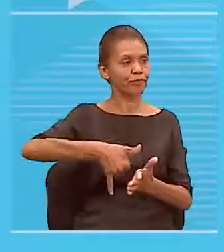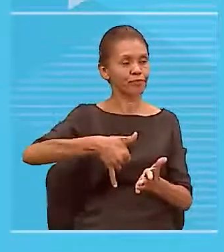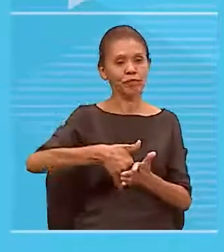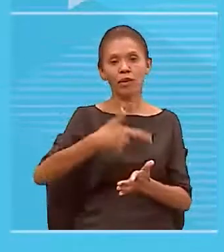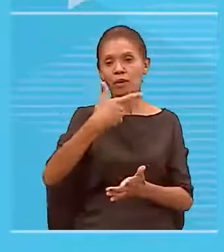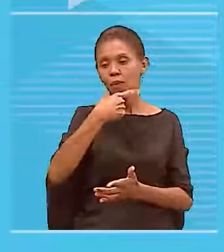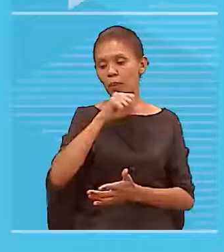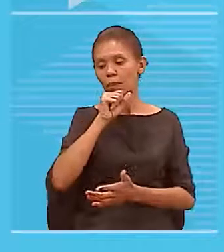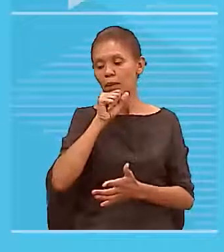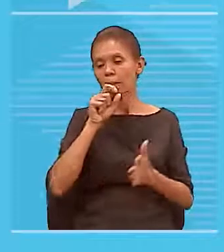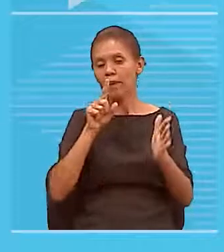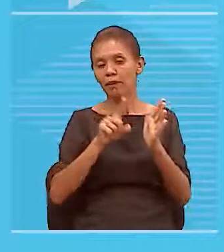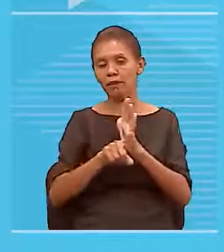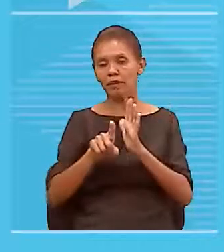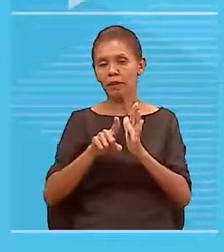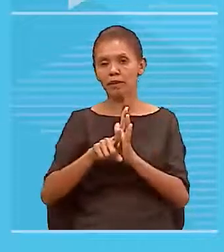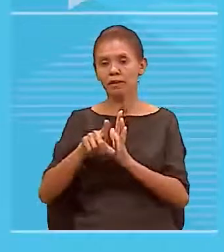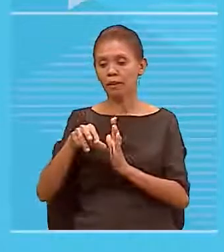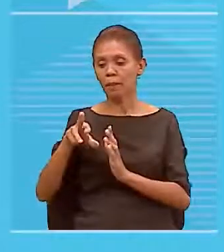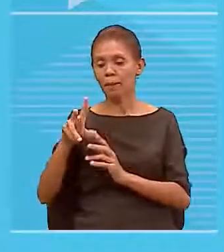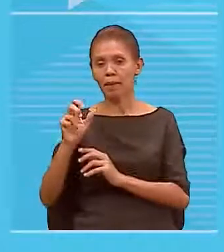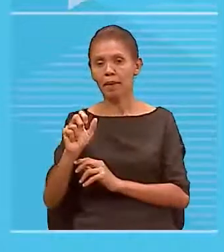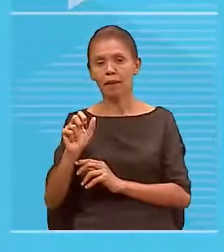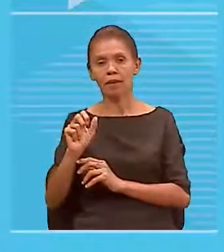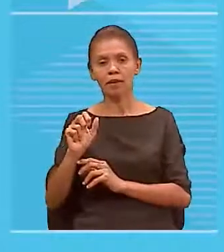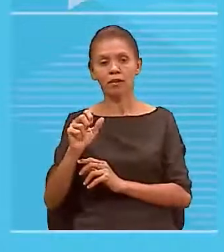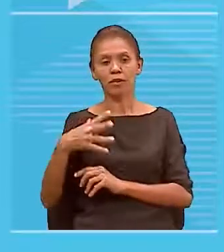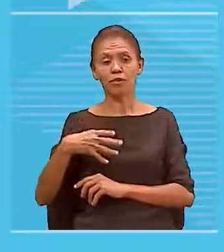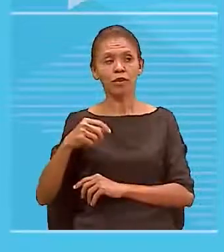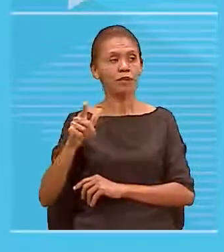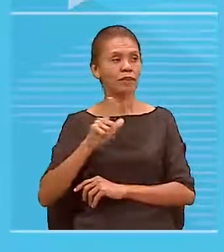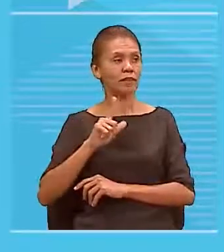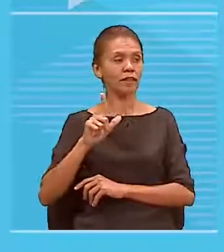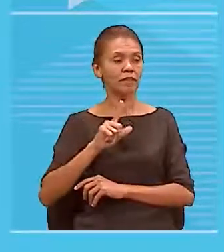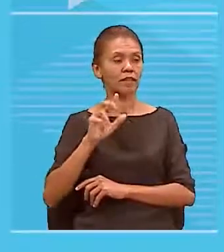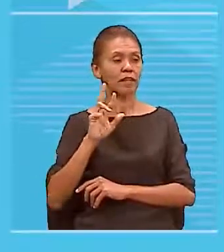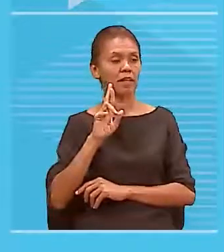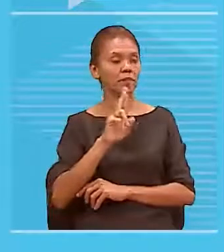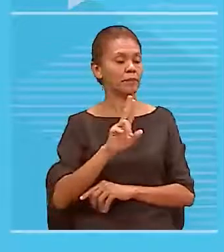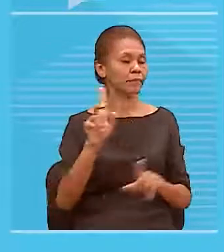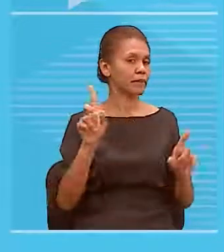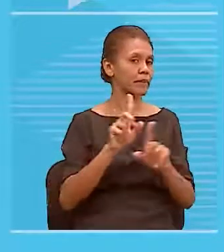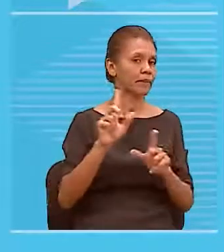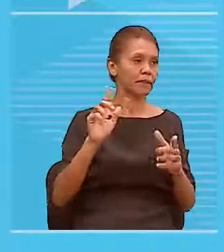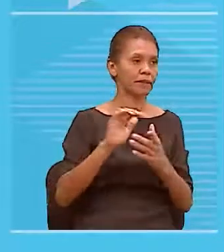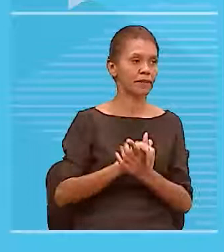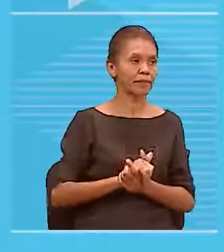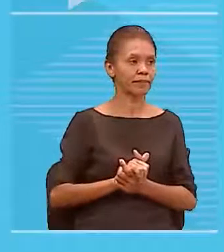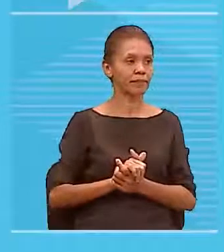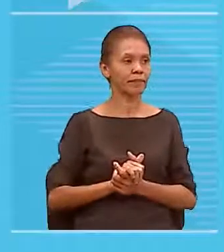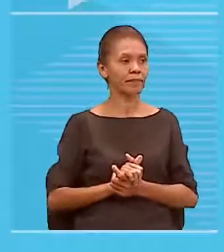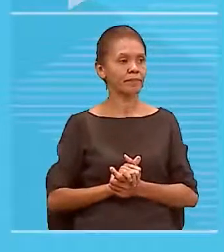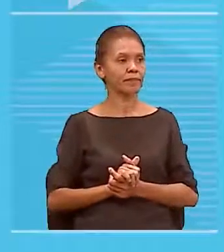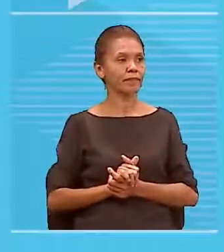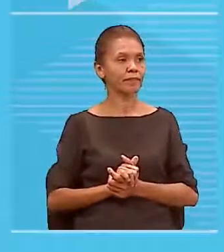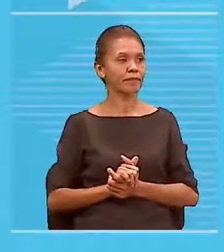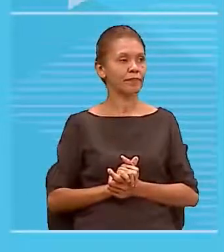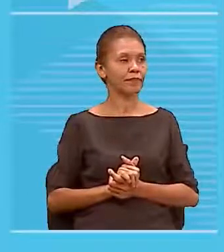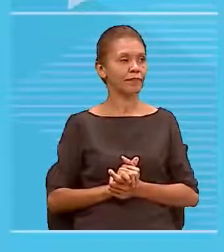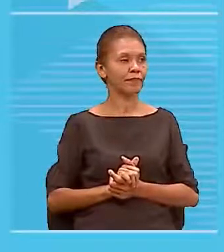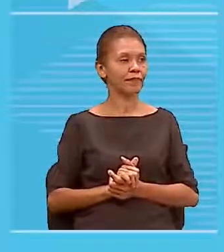perguntou Mauro teve um filho a mocinha respondeu não casou moral já não